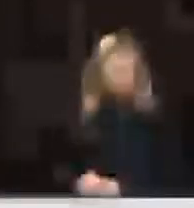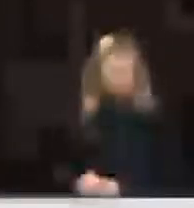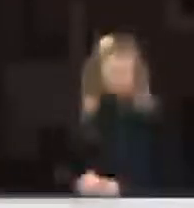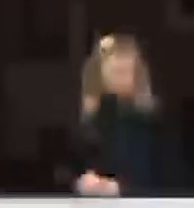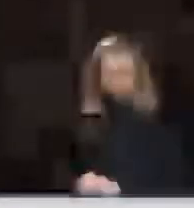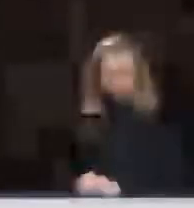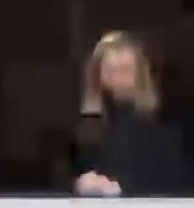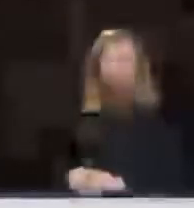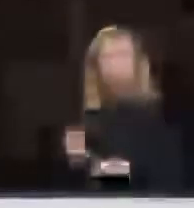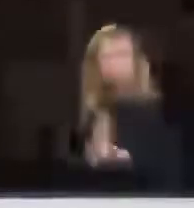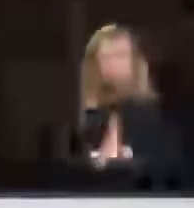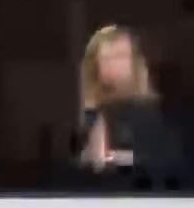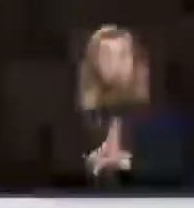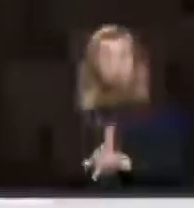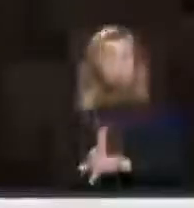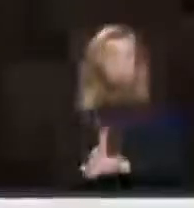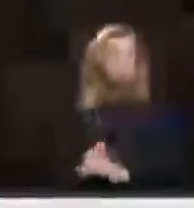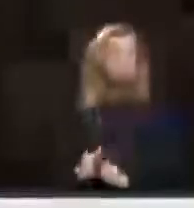A Constituição,